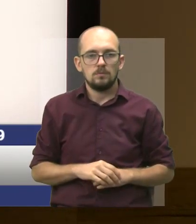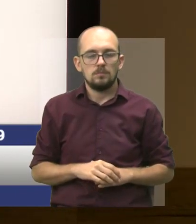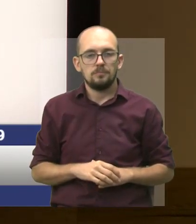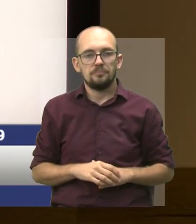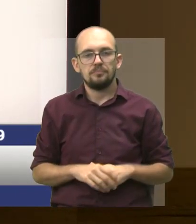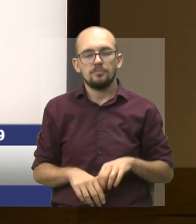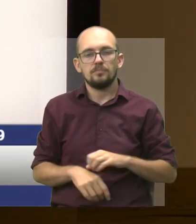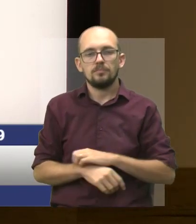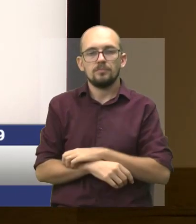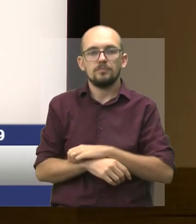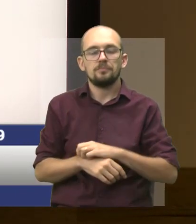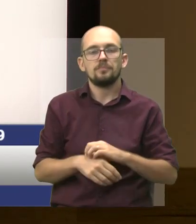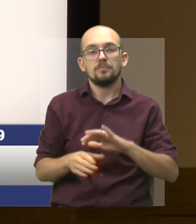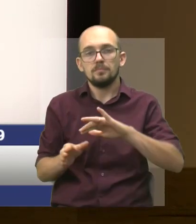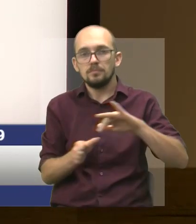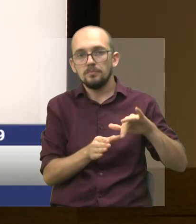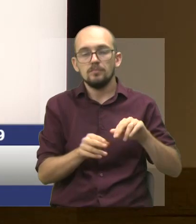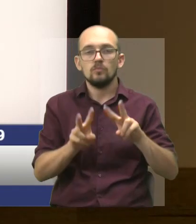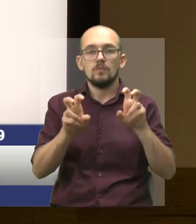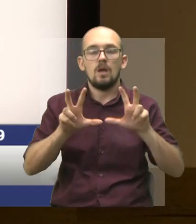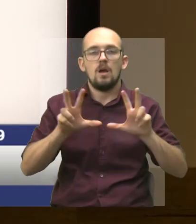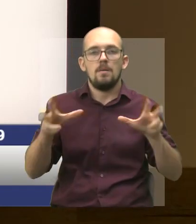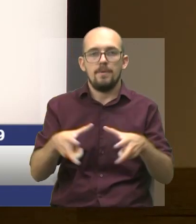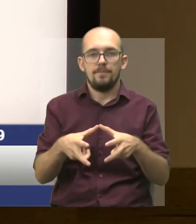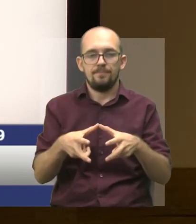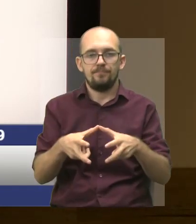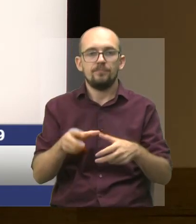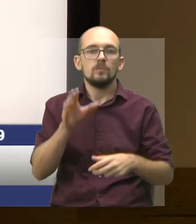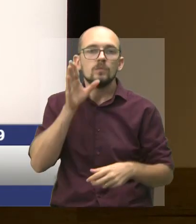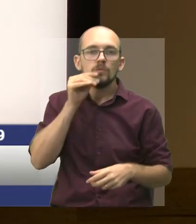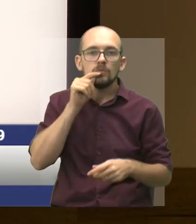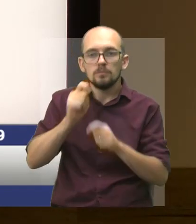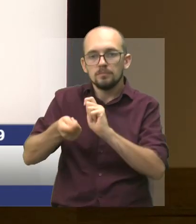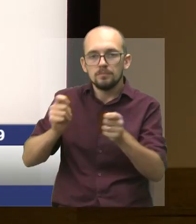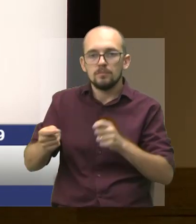Depois temos a Câmara, pessoal em cargo,